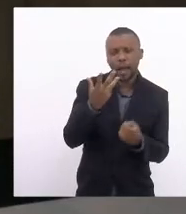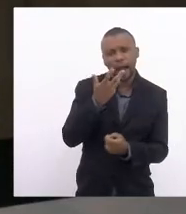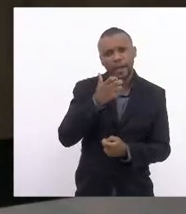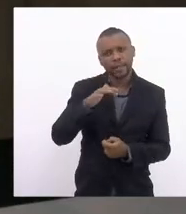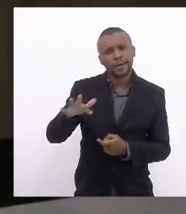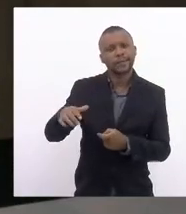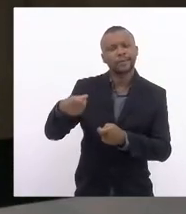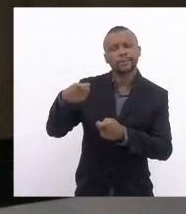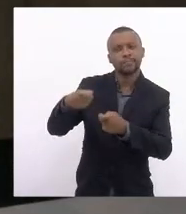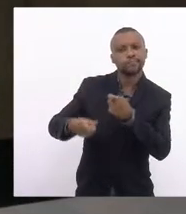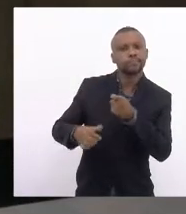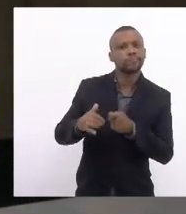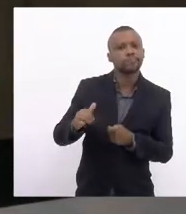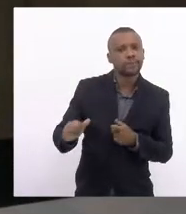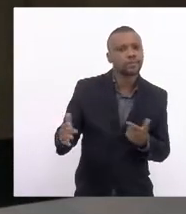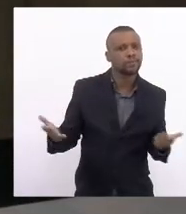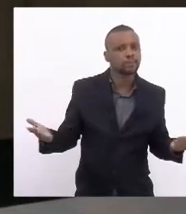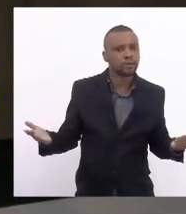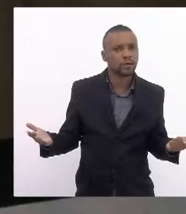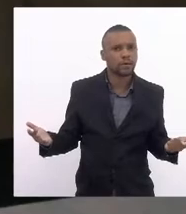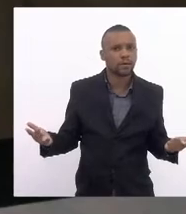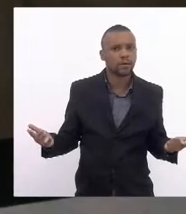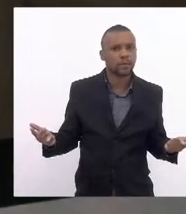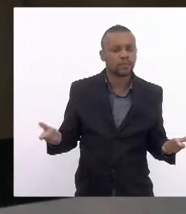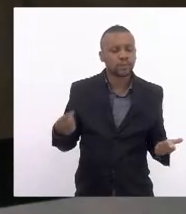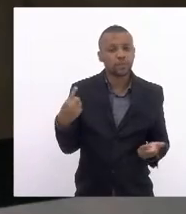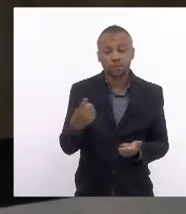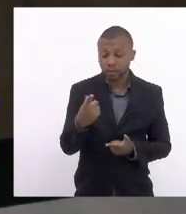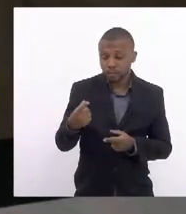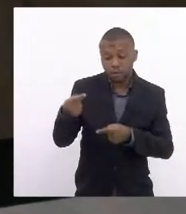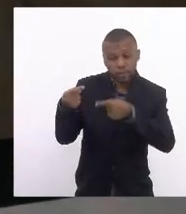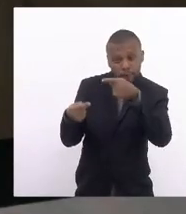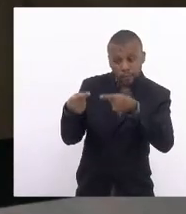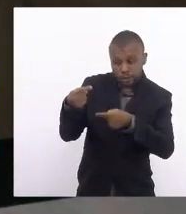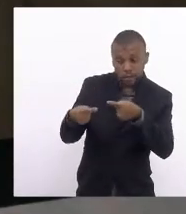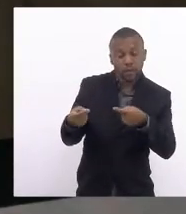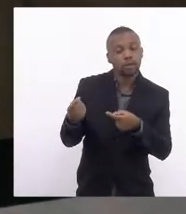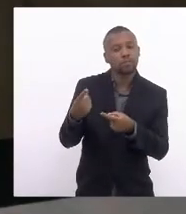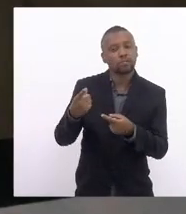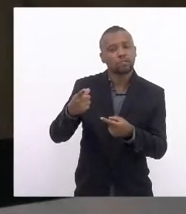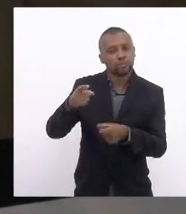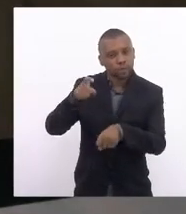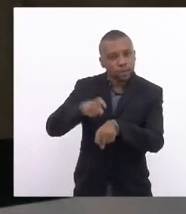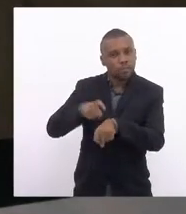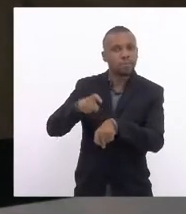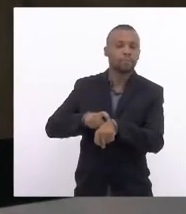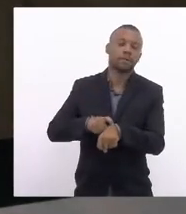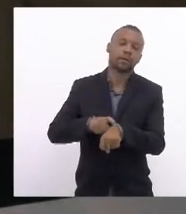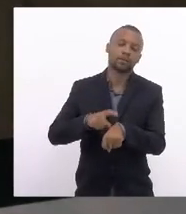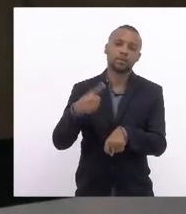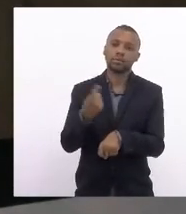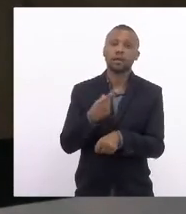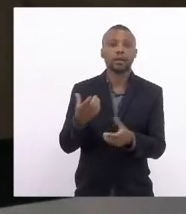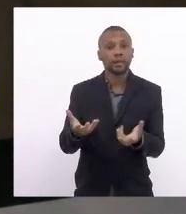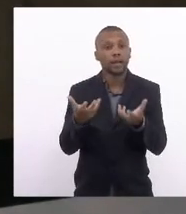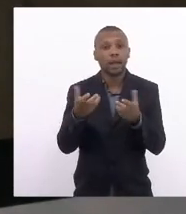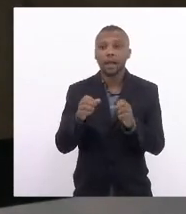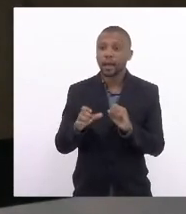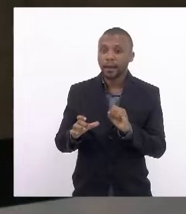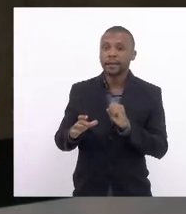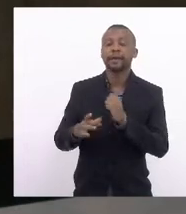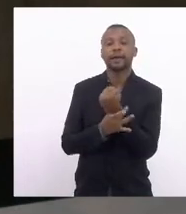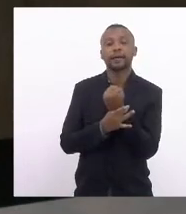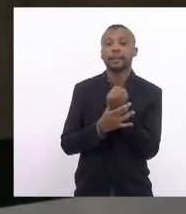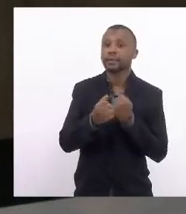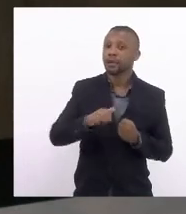violência sexual. É isso que nós estamos fazendo aqui. Nós estamos querendo garantir que aquele